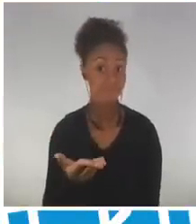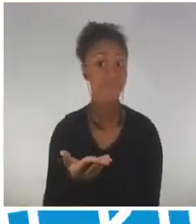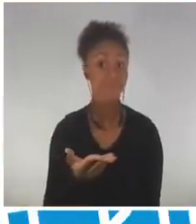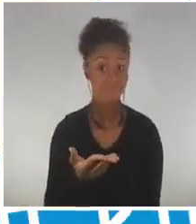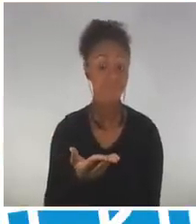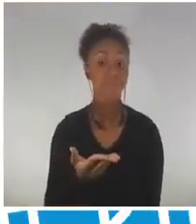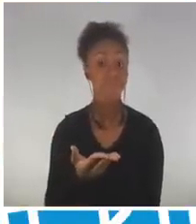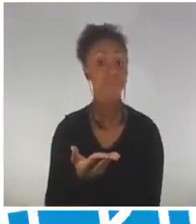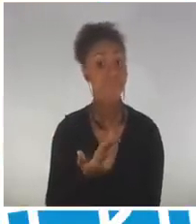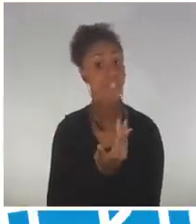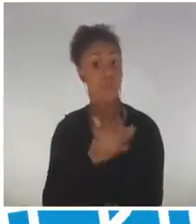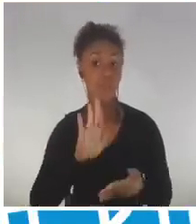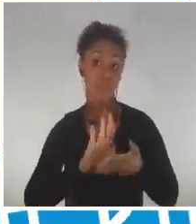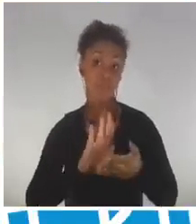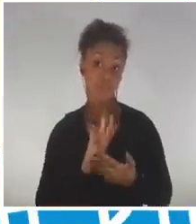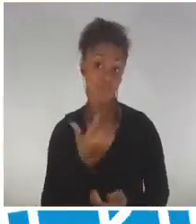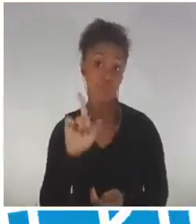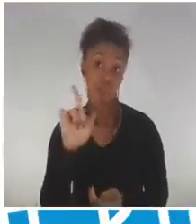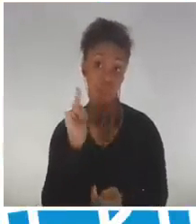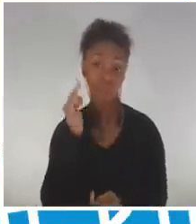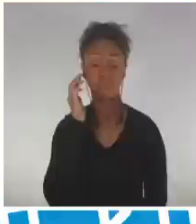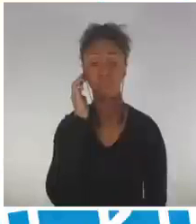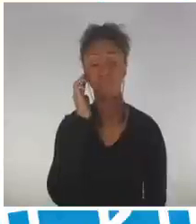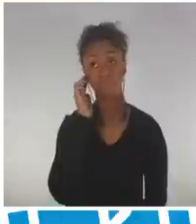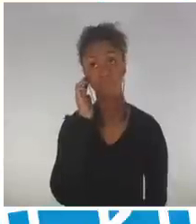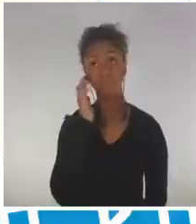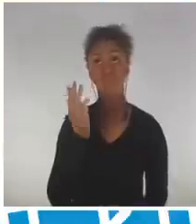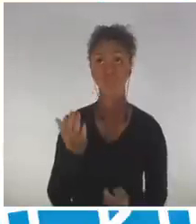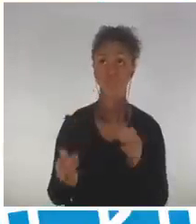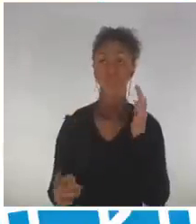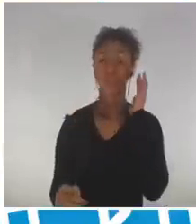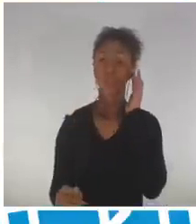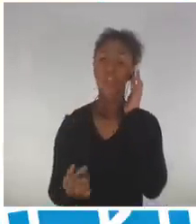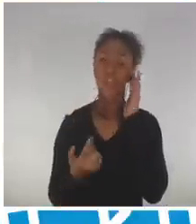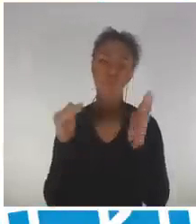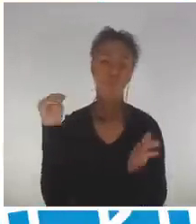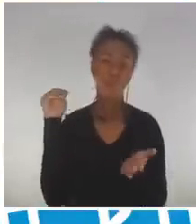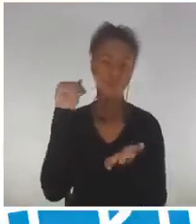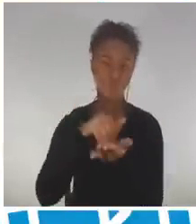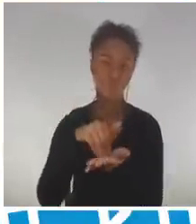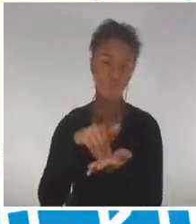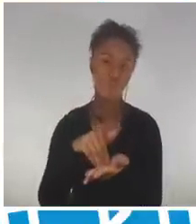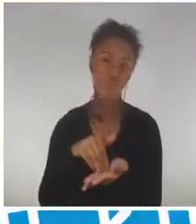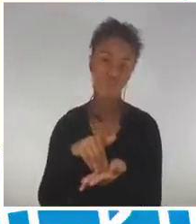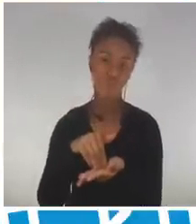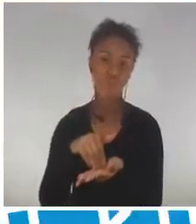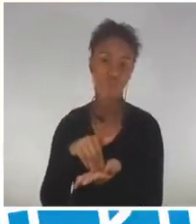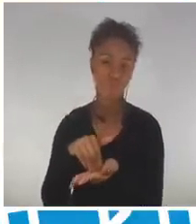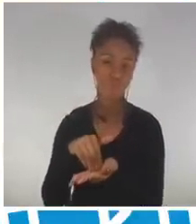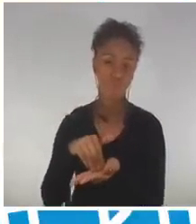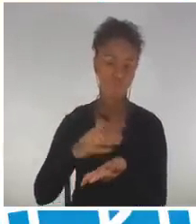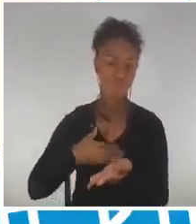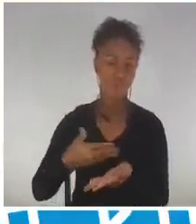outra proposta. Então, eu acho que, e por último, só para terminar, é o seguinte, fazer